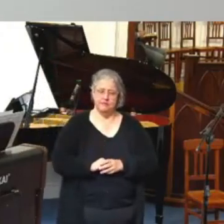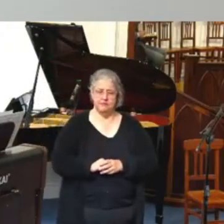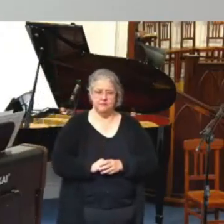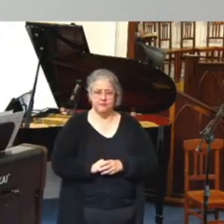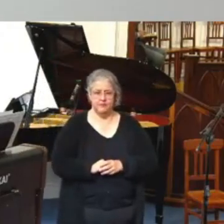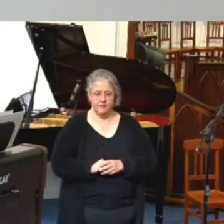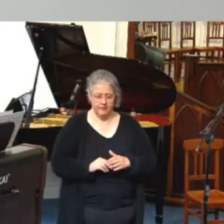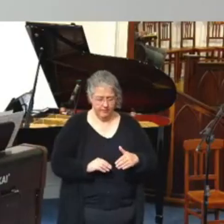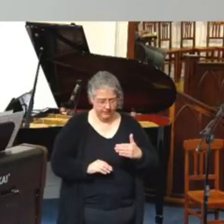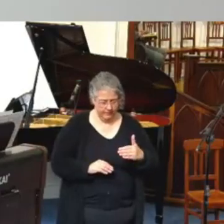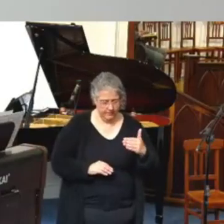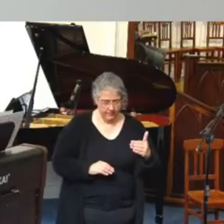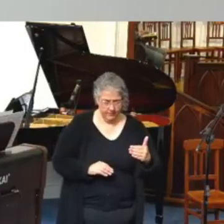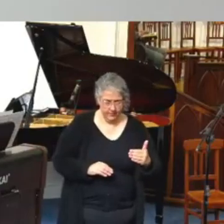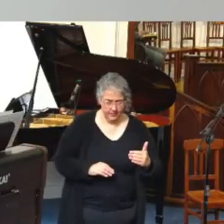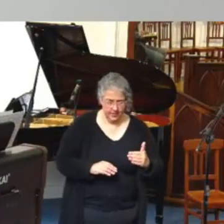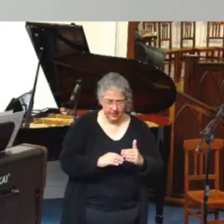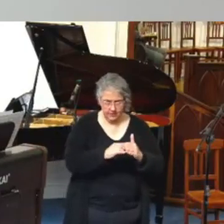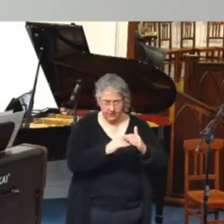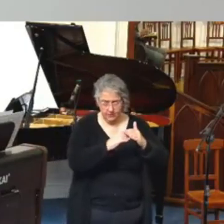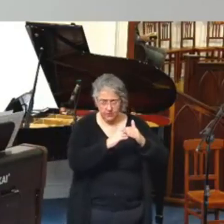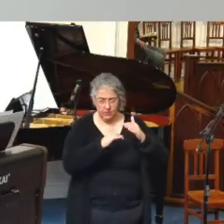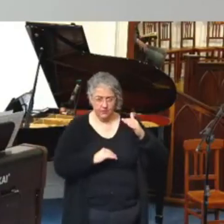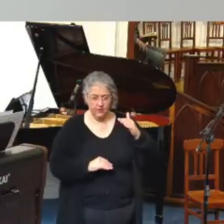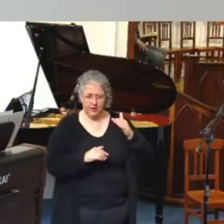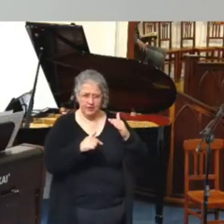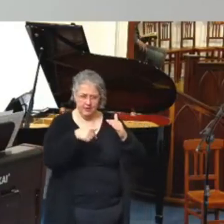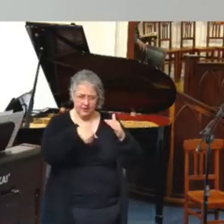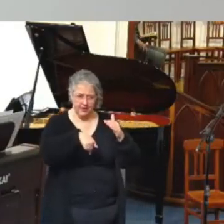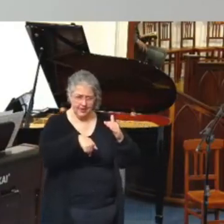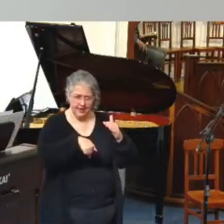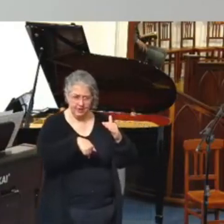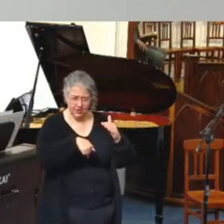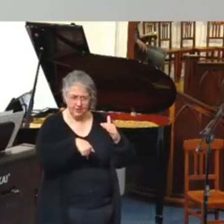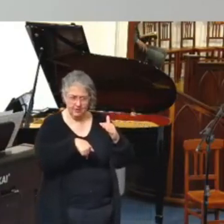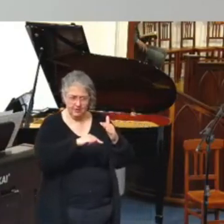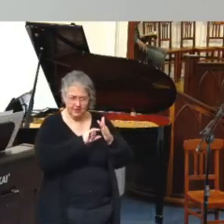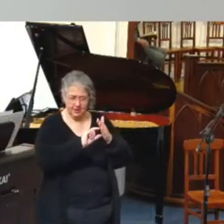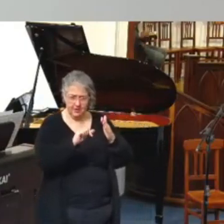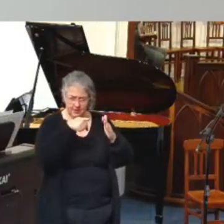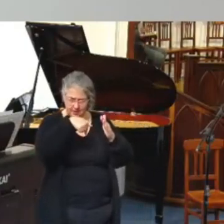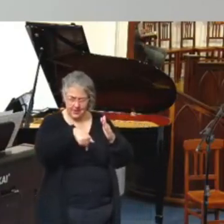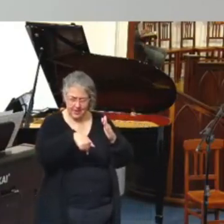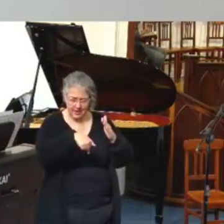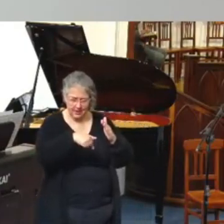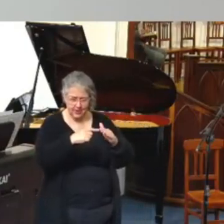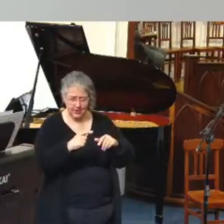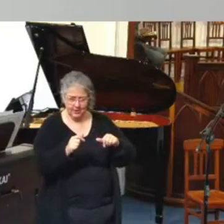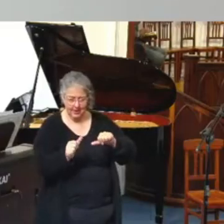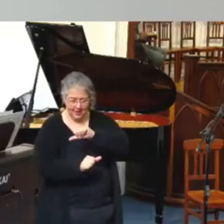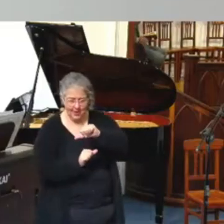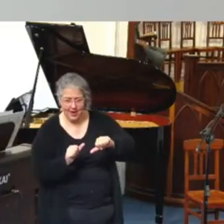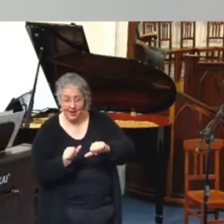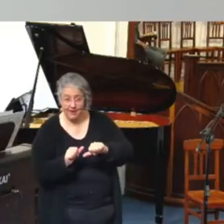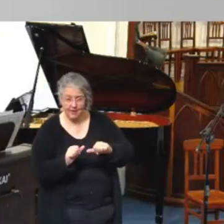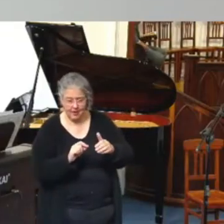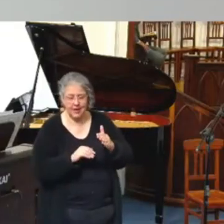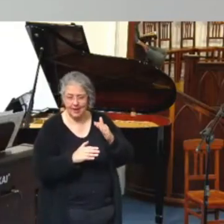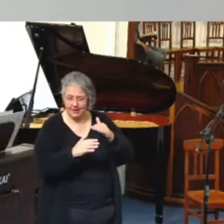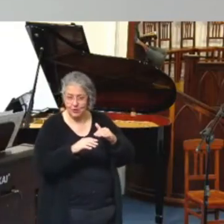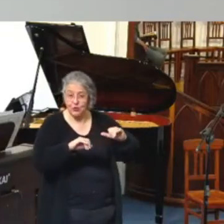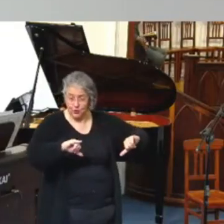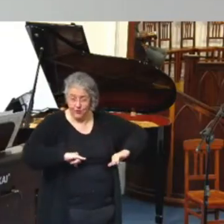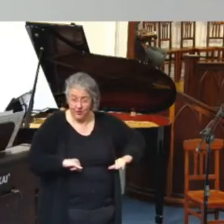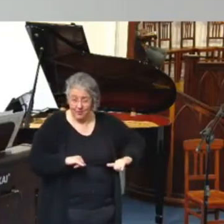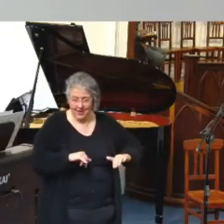Davi vem em um tom só até o verso 7 e bruscamente muda a partir do verso 8. E agora se dirige aos